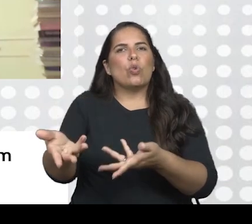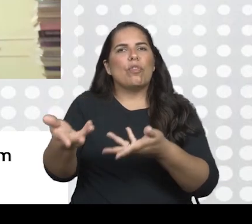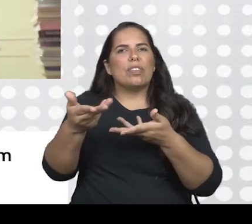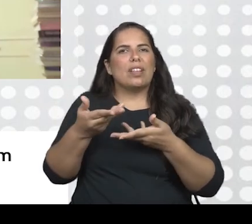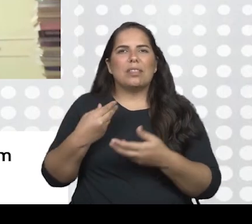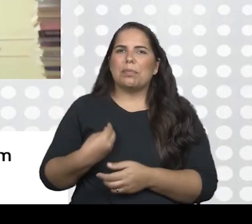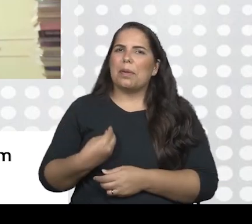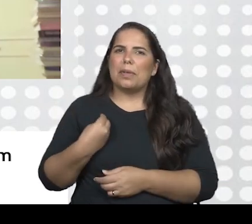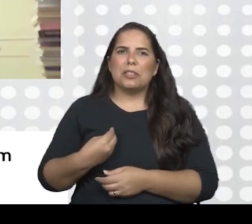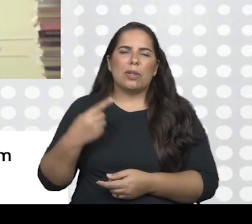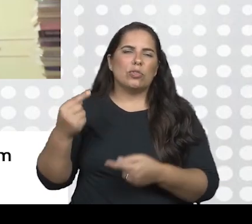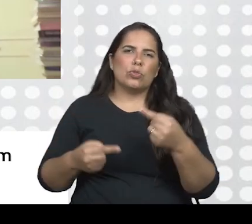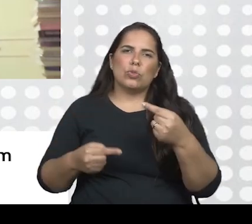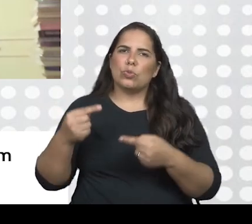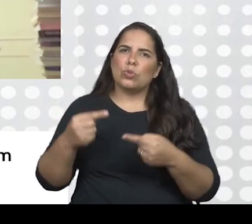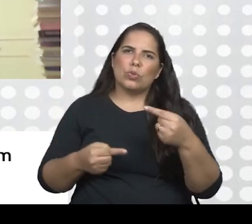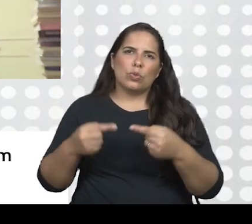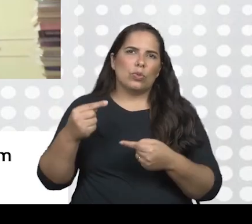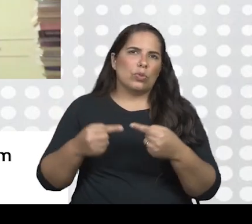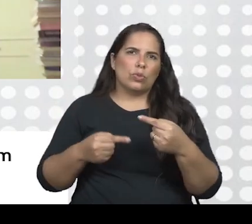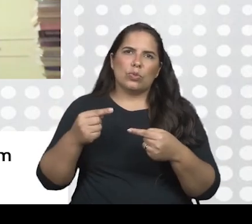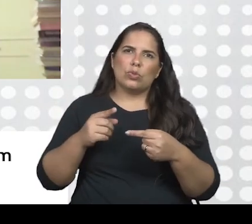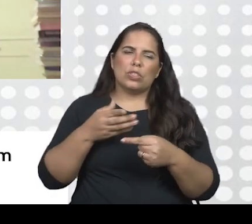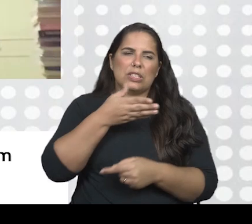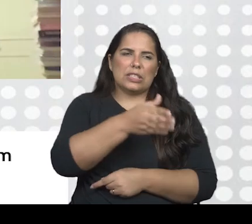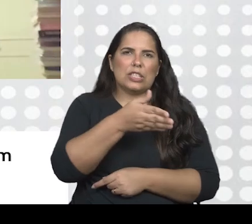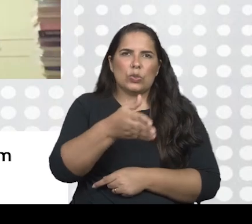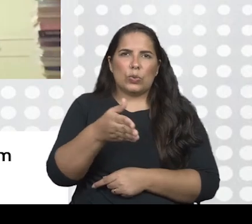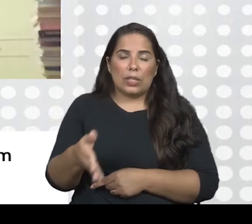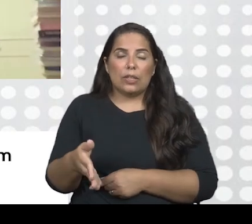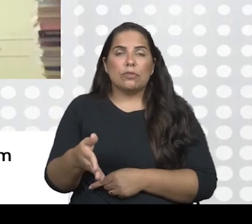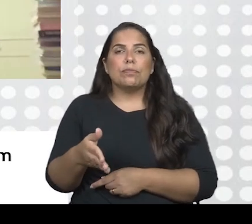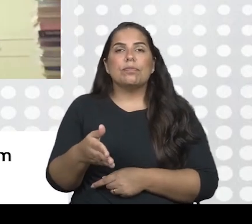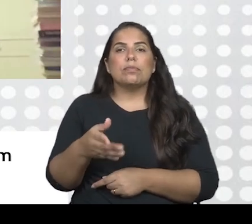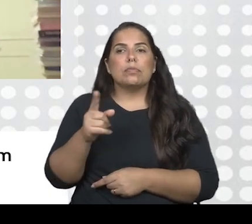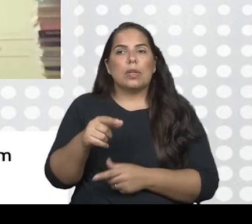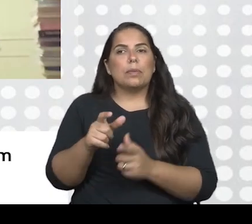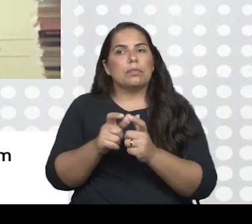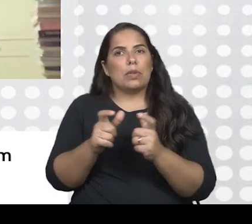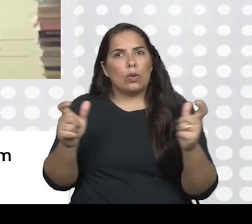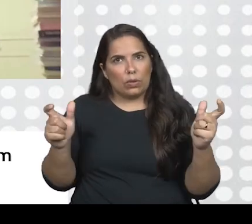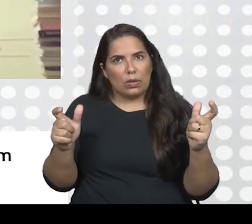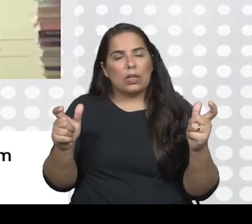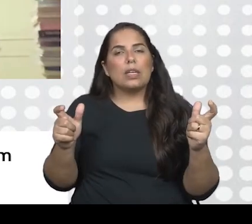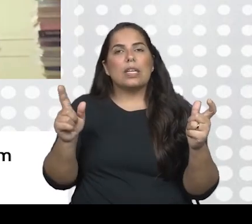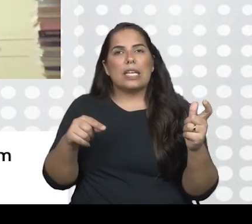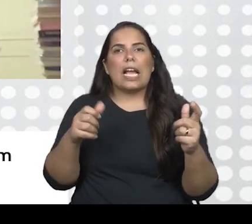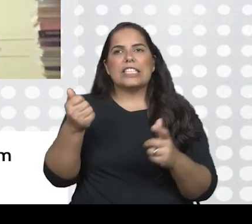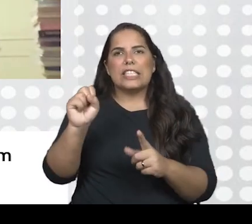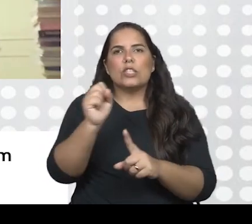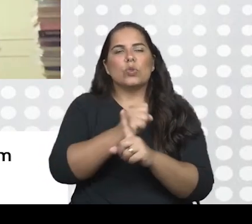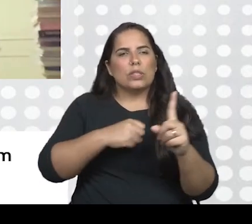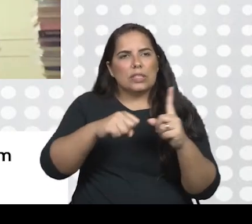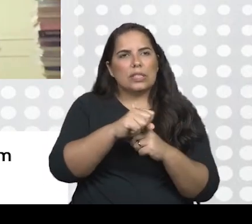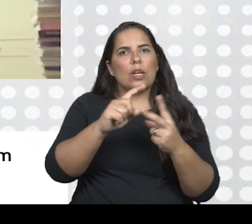convidada a fazer parte das discussões e das políticas intersetoriais. Na sua maioria, a assistência social